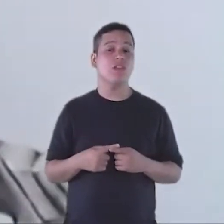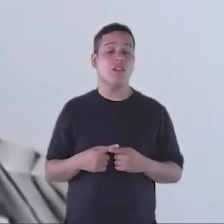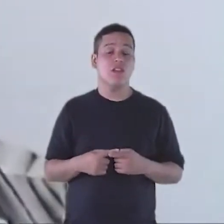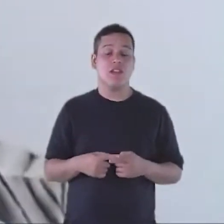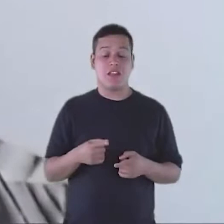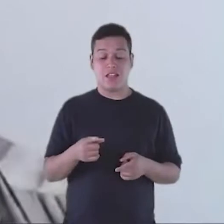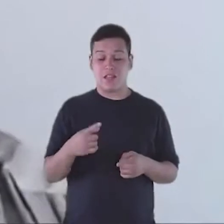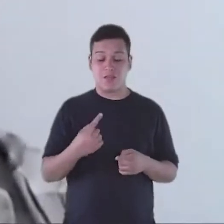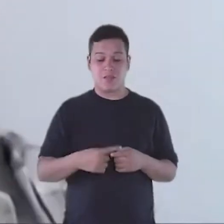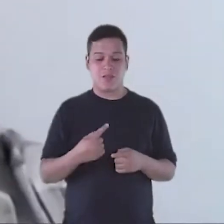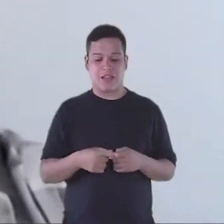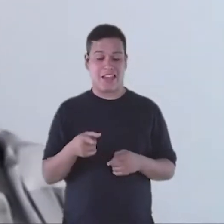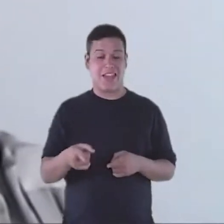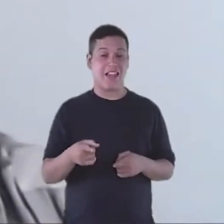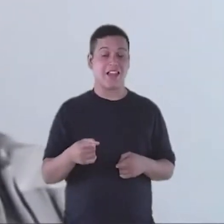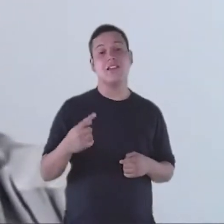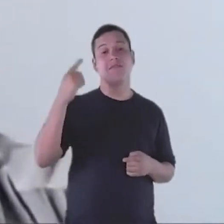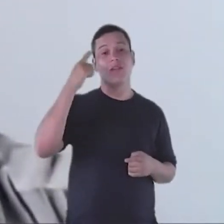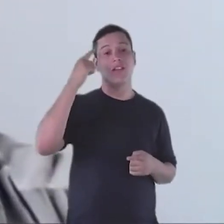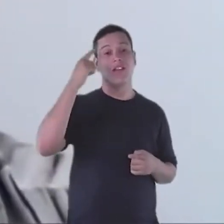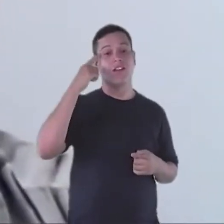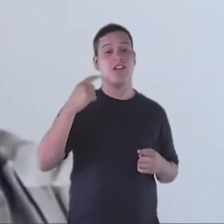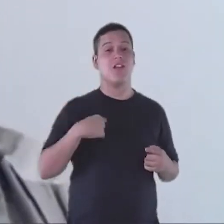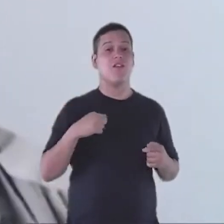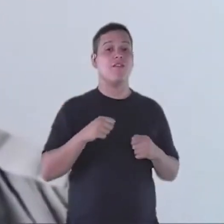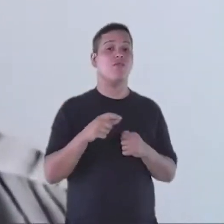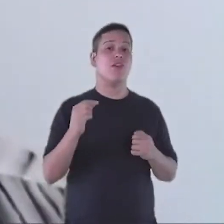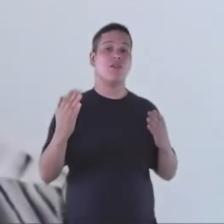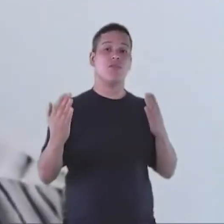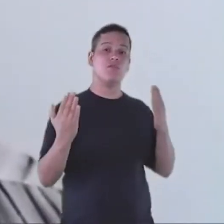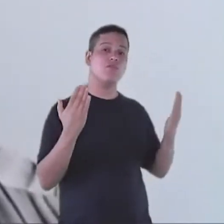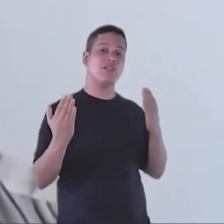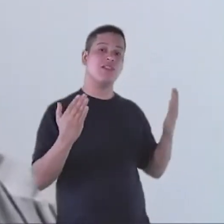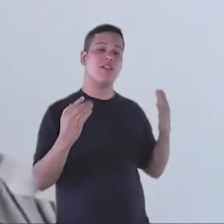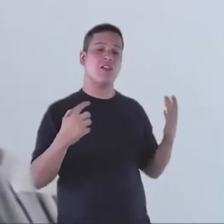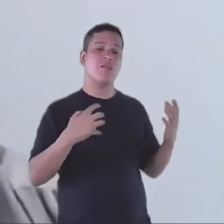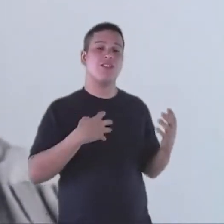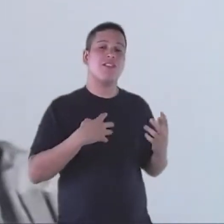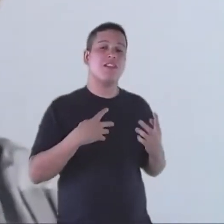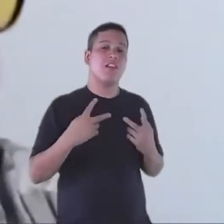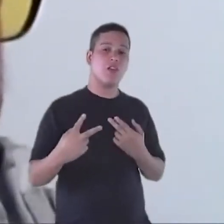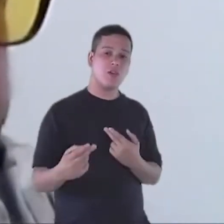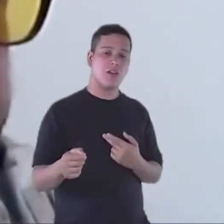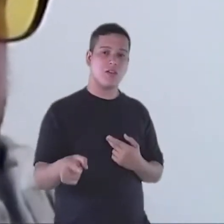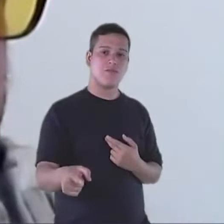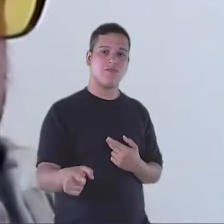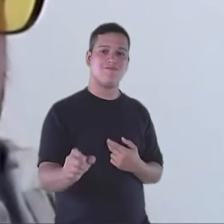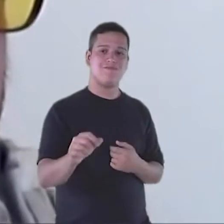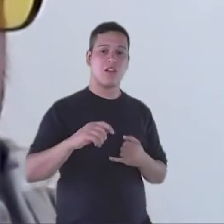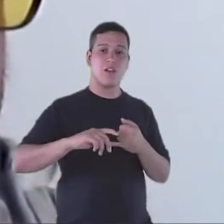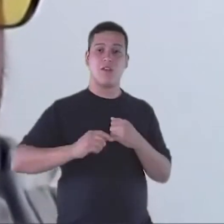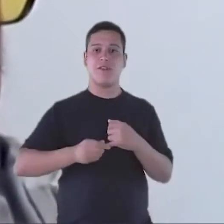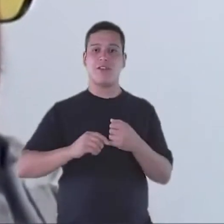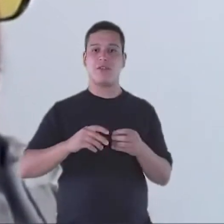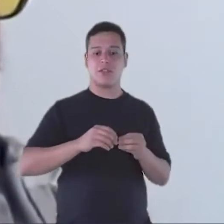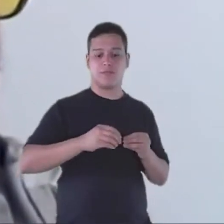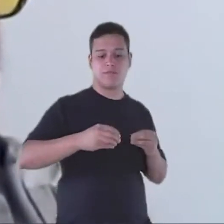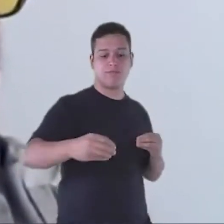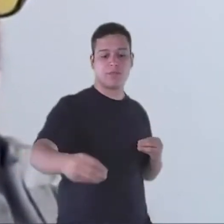E ela não vinha com uma lição de moral, ela não vinha com um falso elogio,